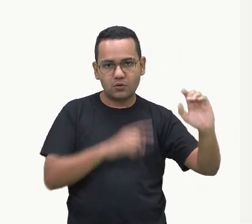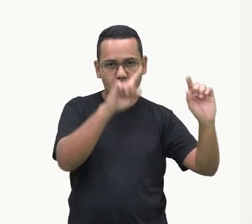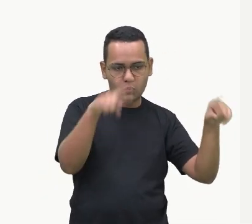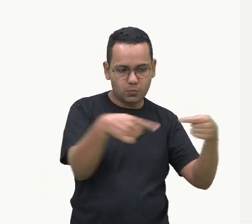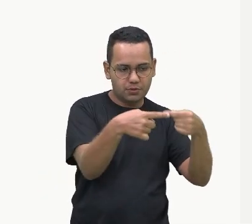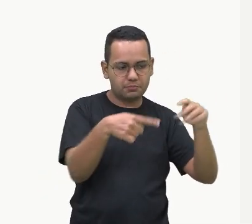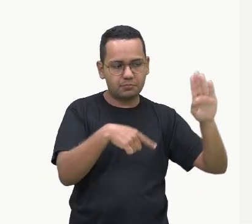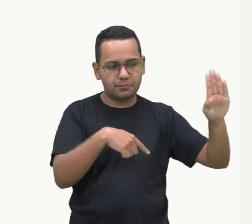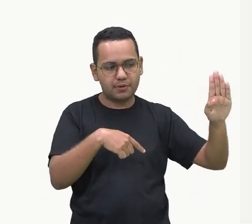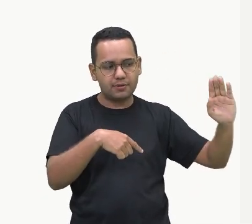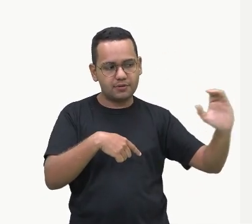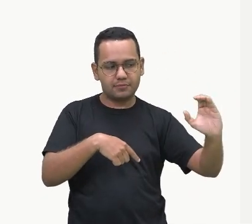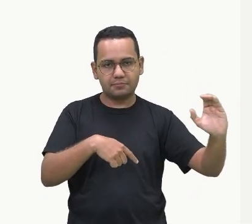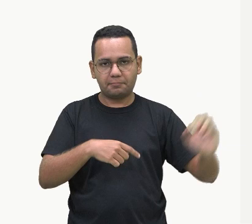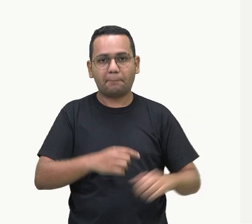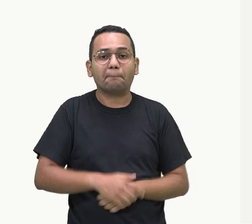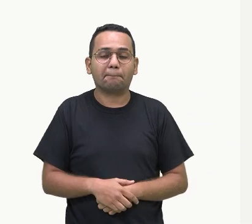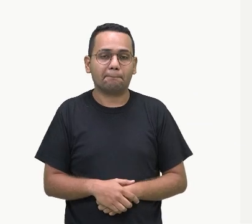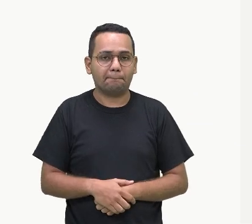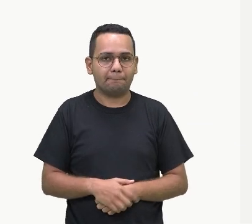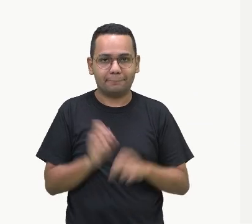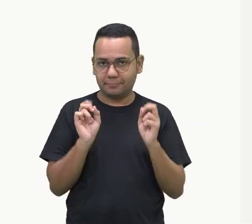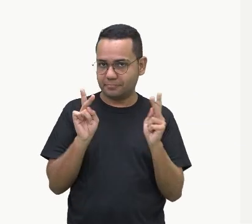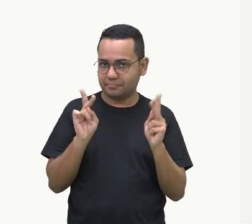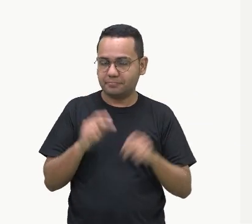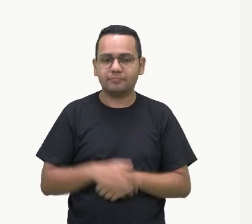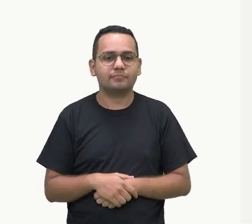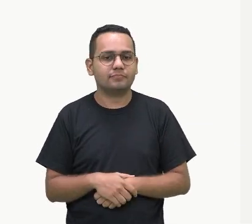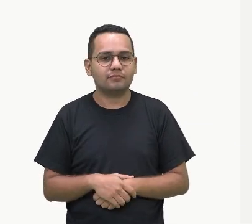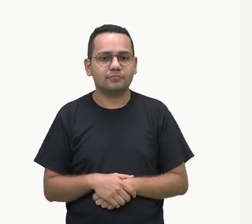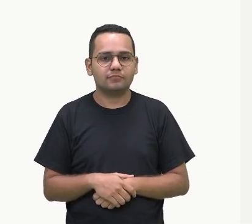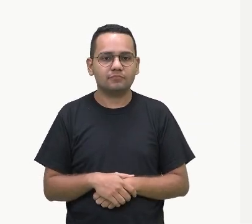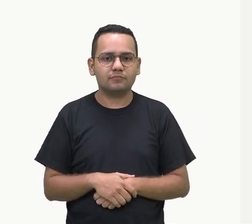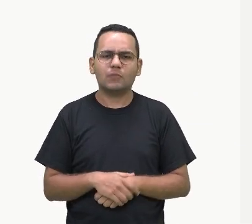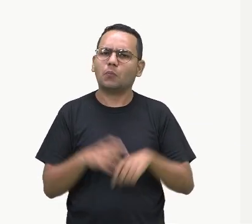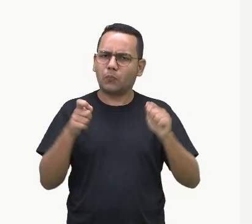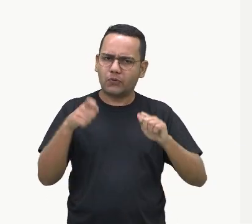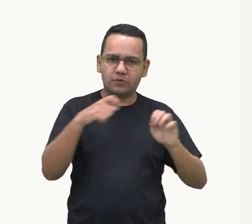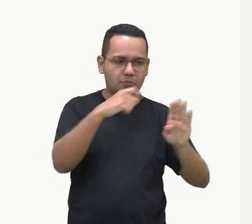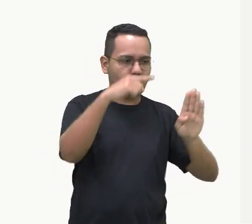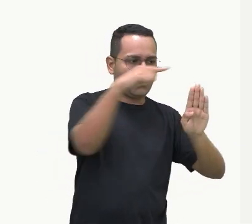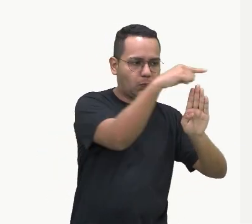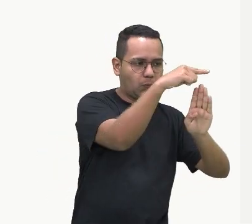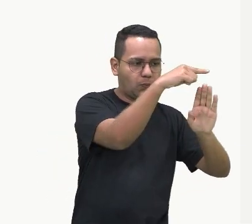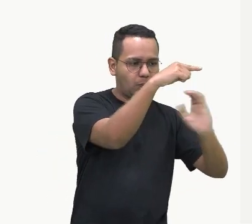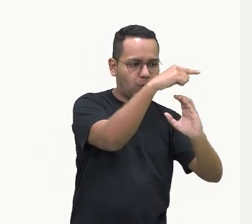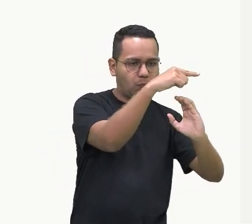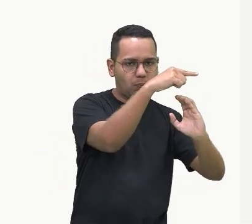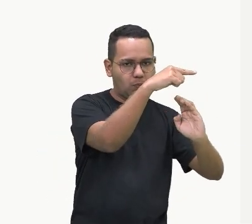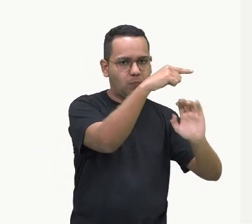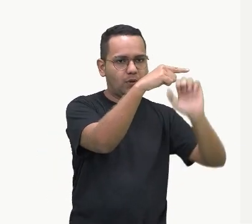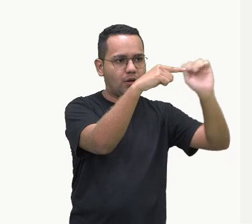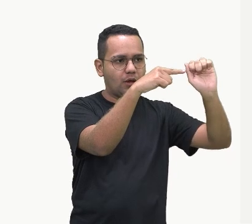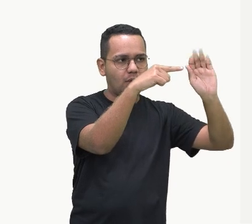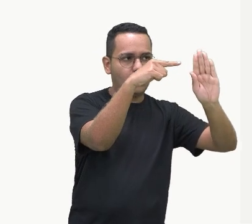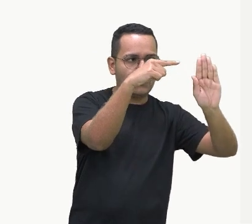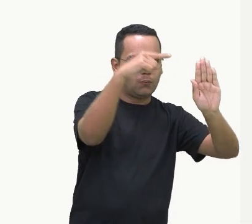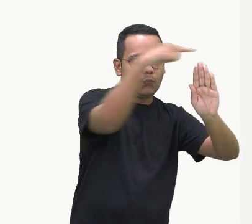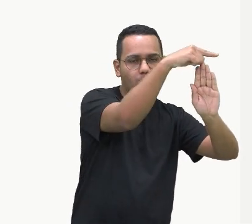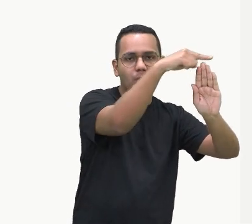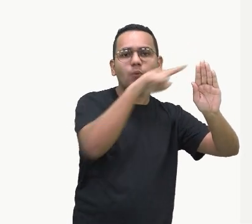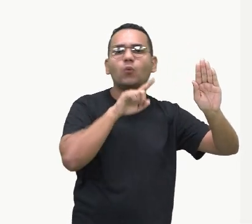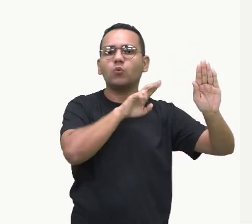segmento BC, ok? Eu posso botar até um tracinho em cima para representar como um segmento de